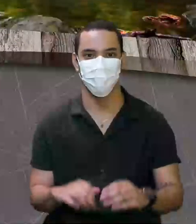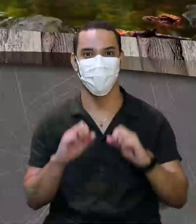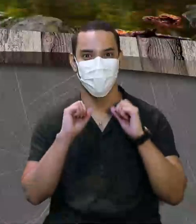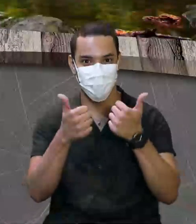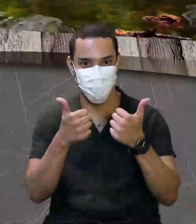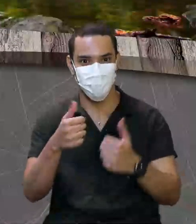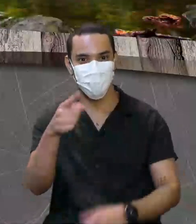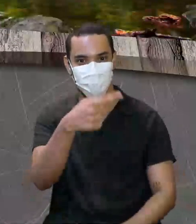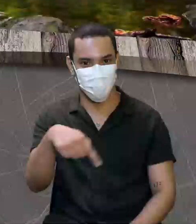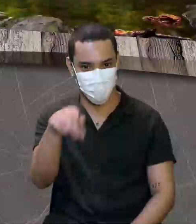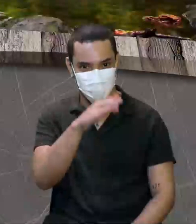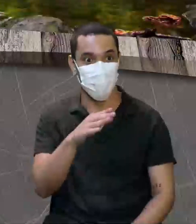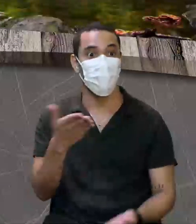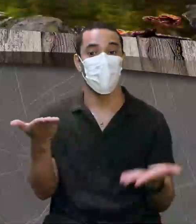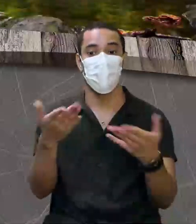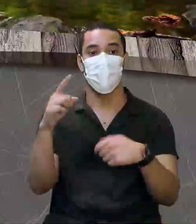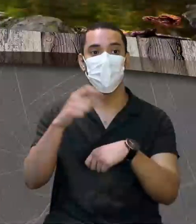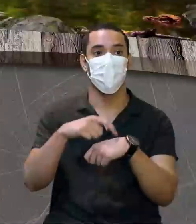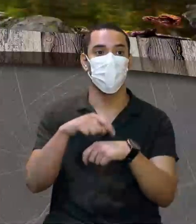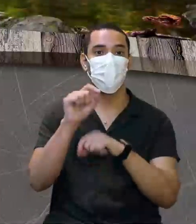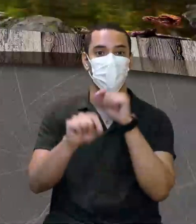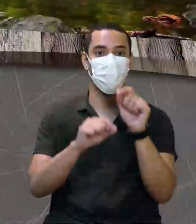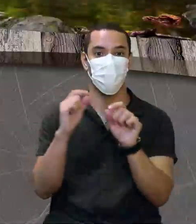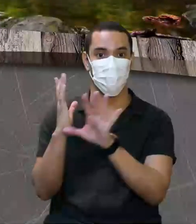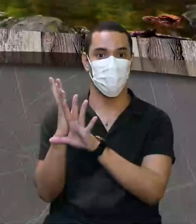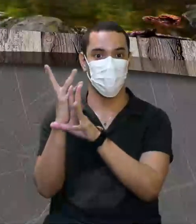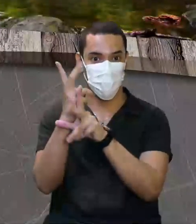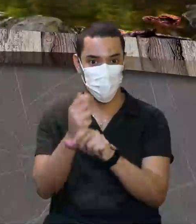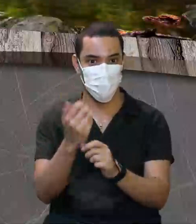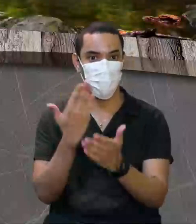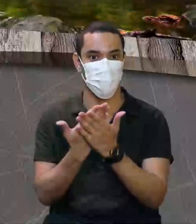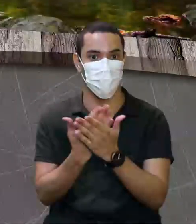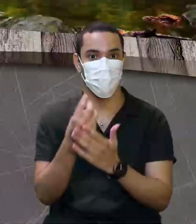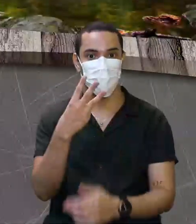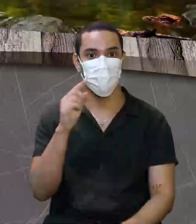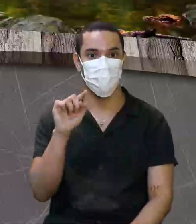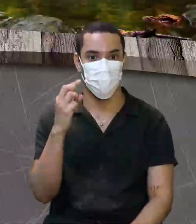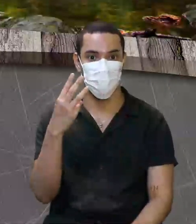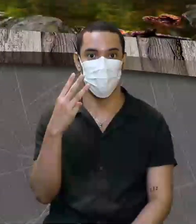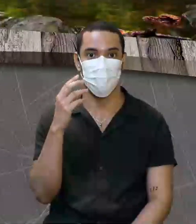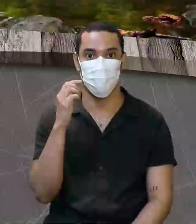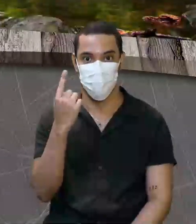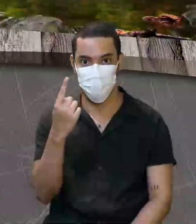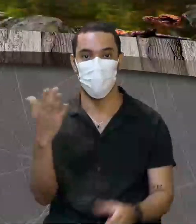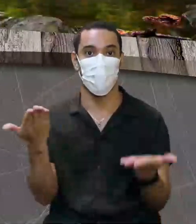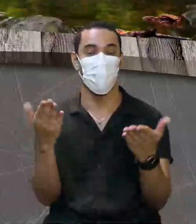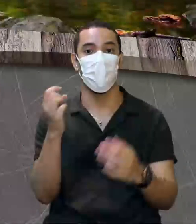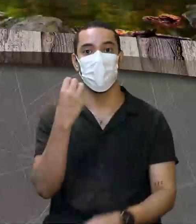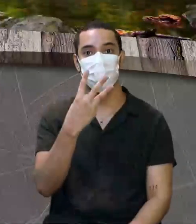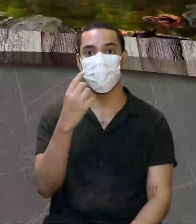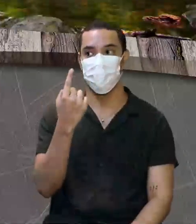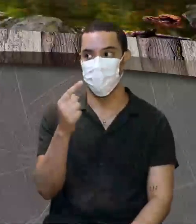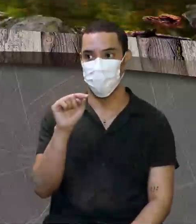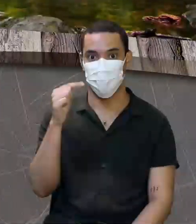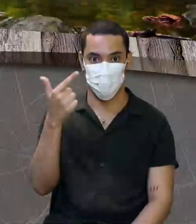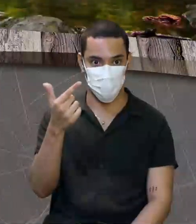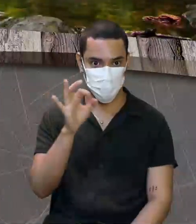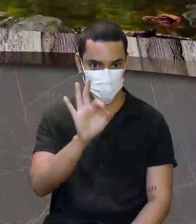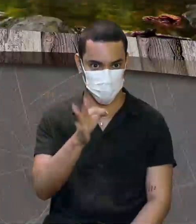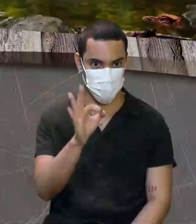Fala, galera! Agora é o momento da nossa revisão da aula 31.1 e essa é a nossa aula 32.2, tá